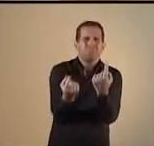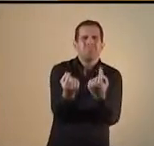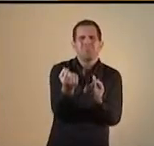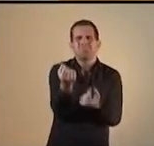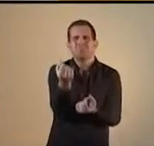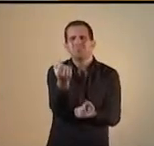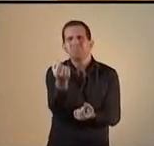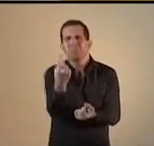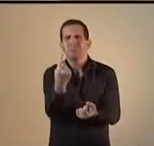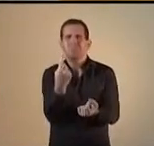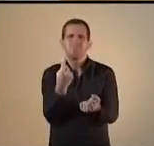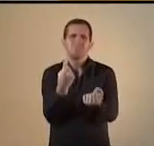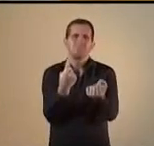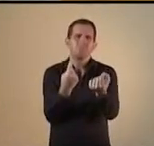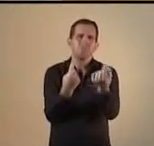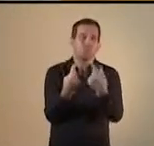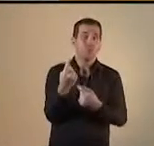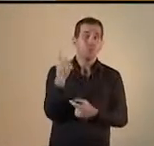conseguido realmente